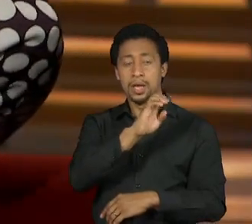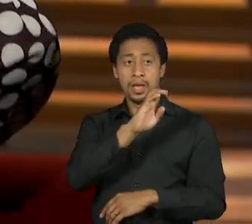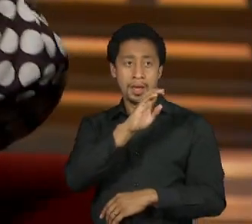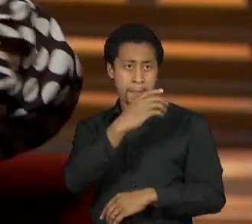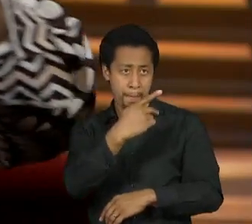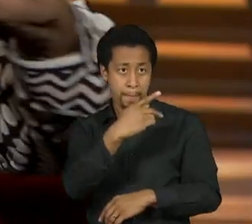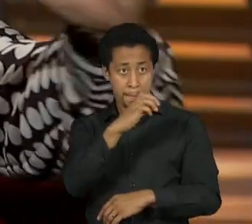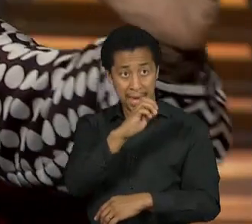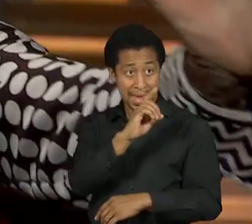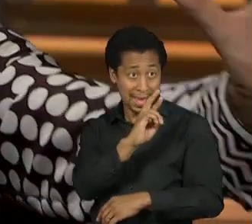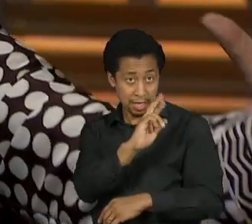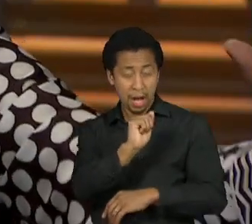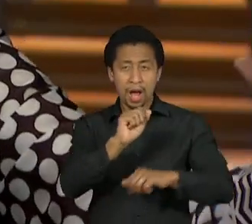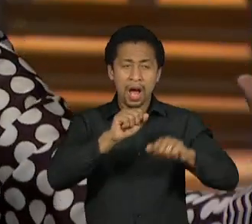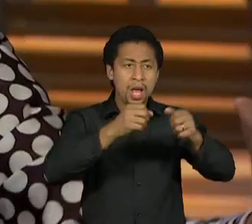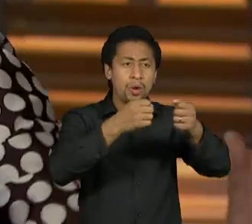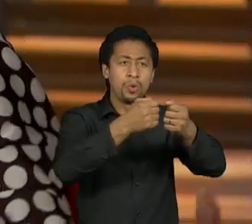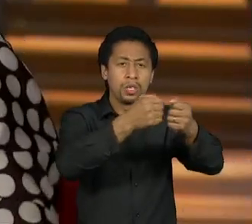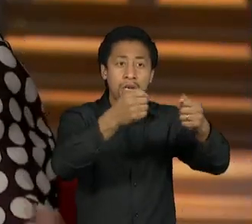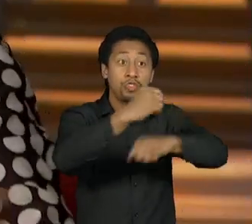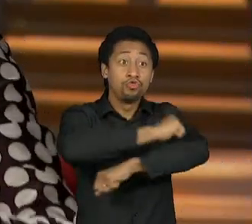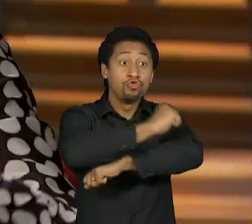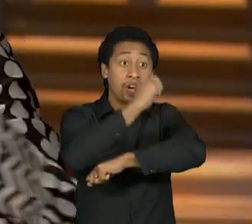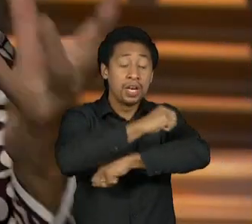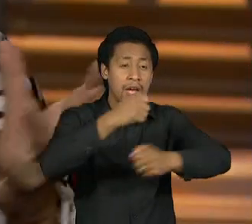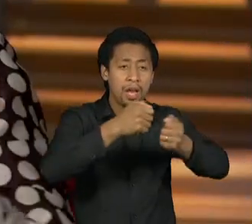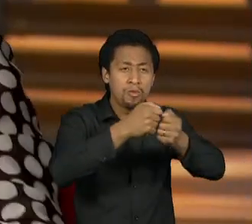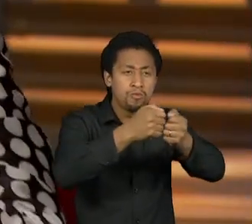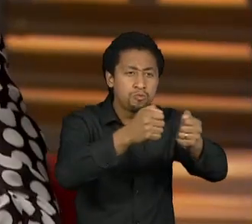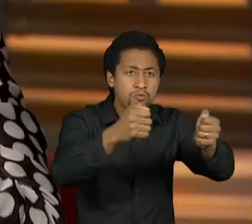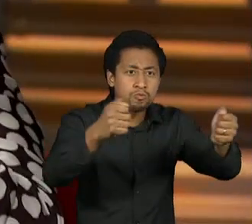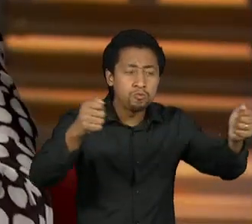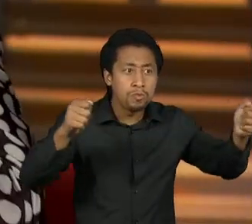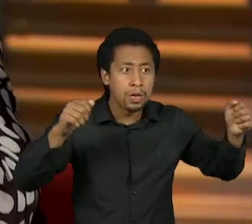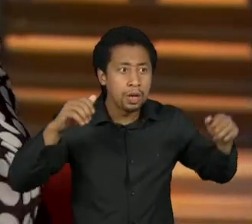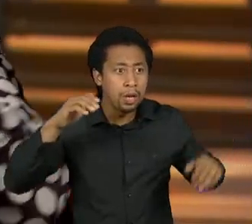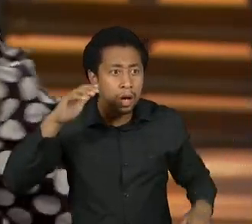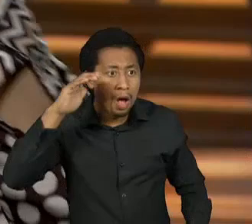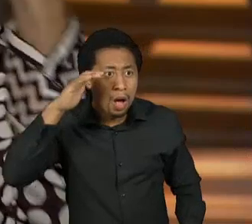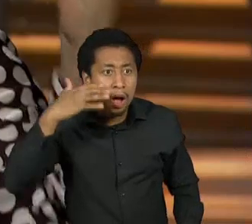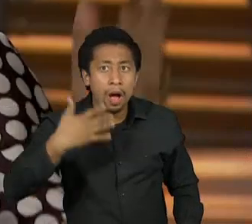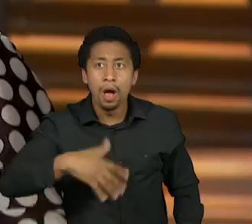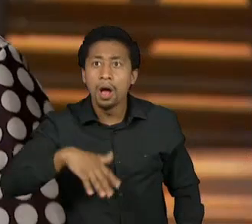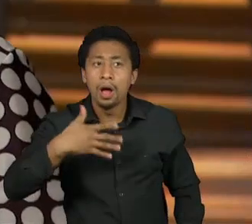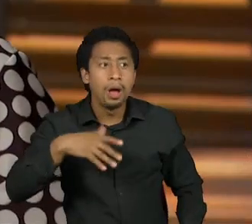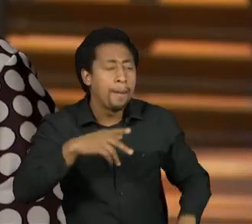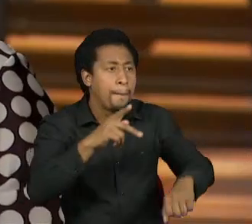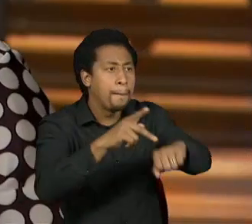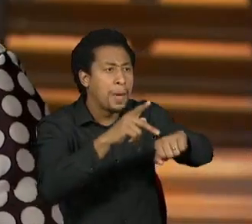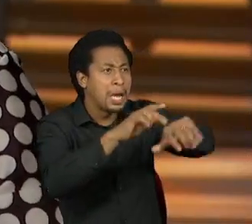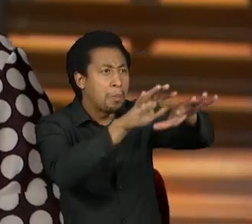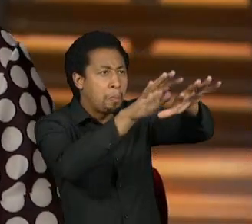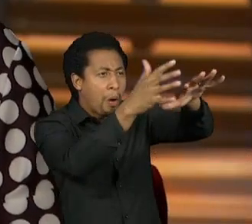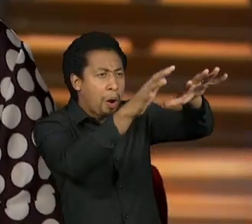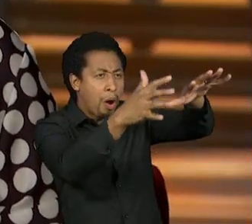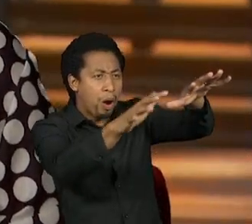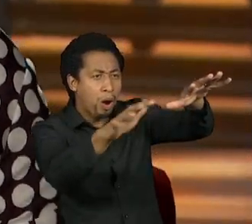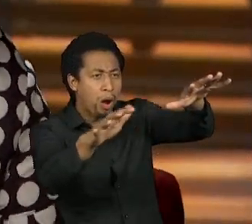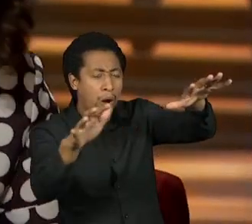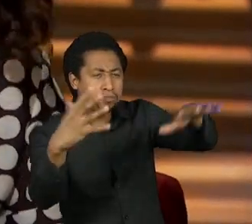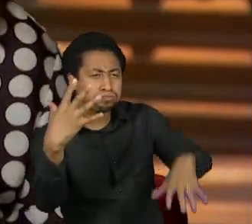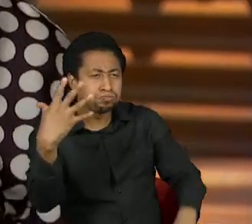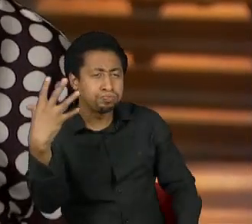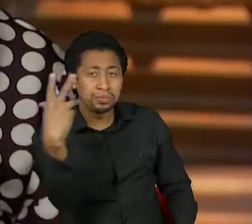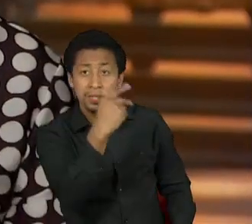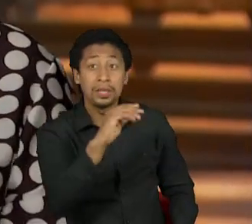aquele Kenyon maravilhoso aquelas montanhas quero fazer de Jesus Cristo me ajude Denise saraceni